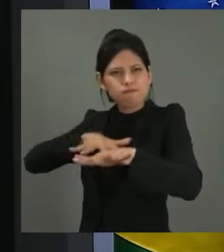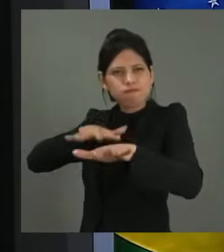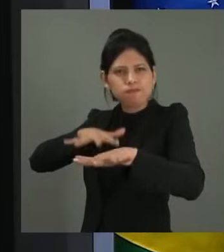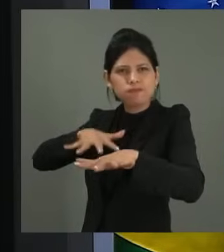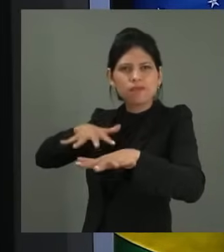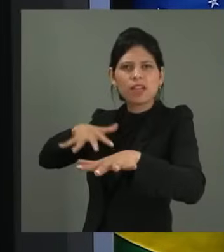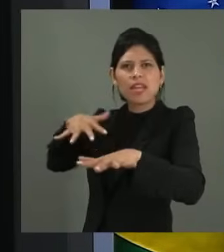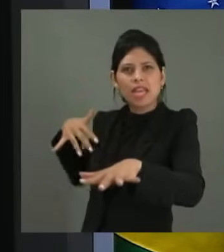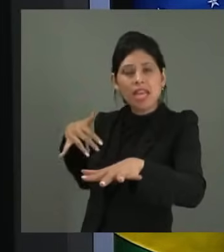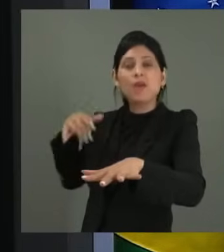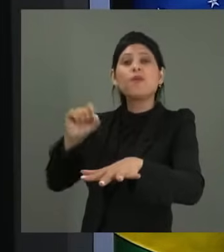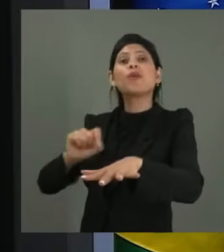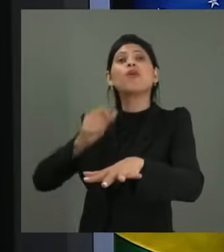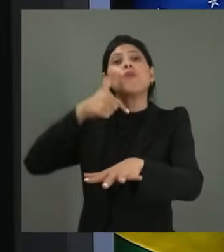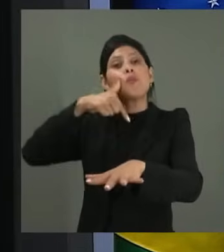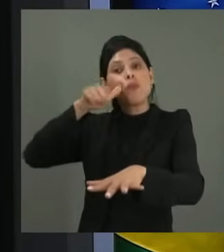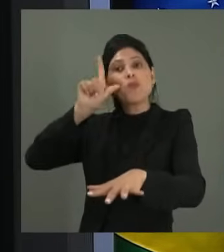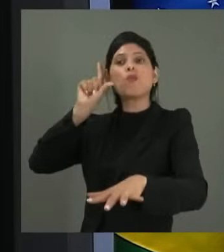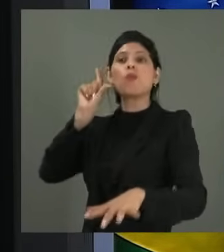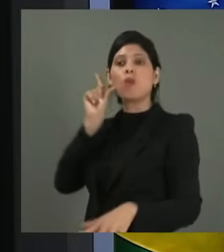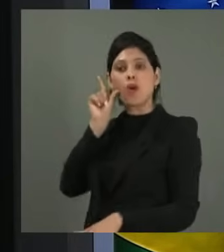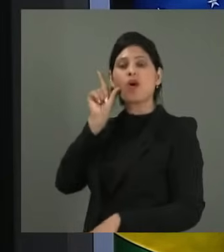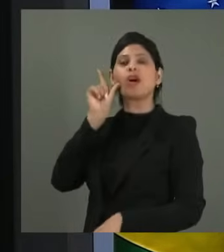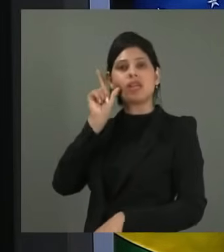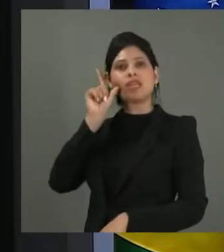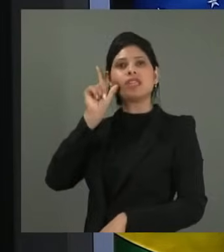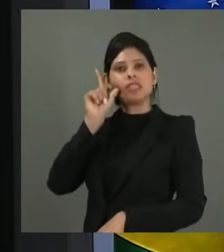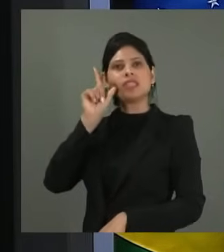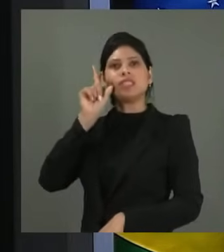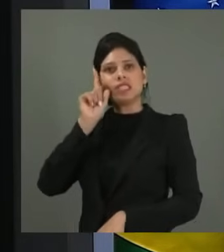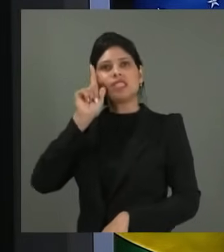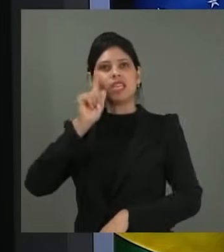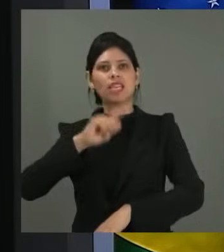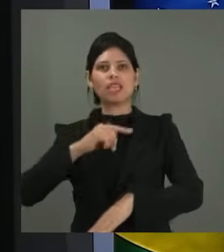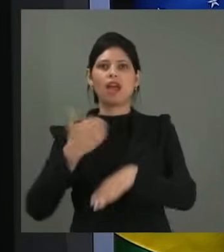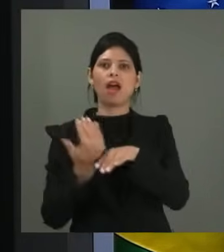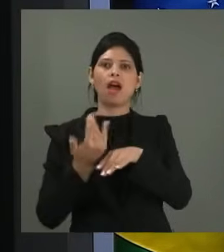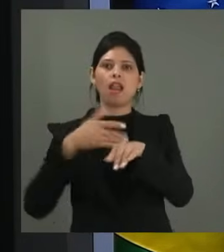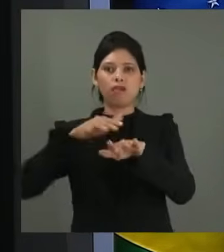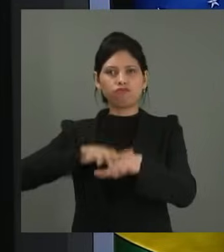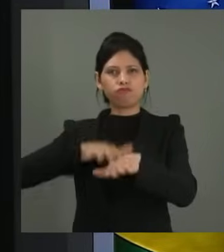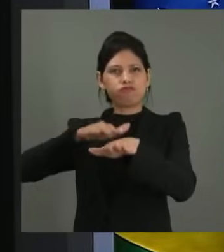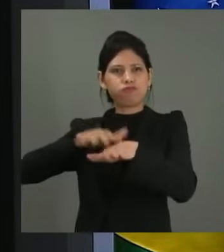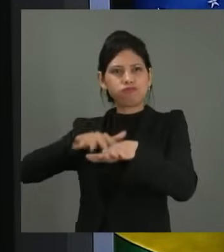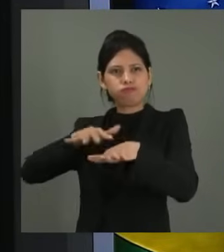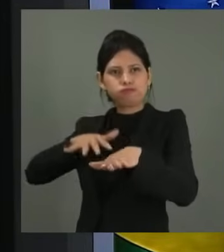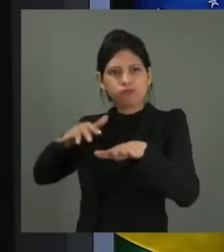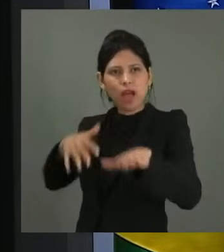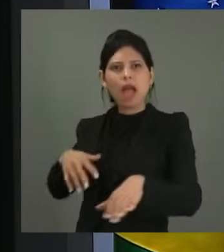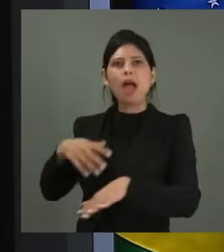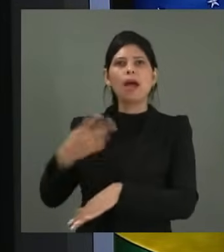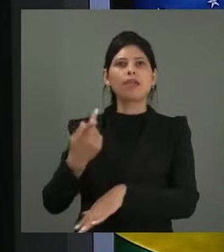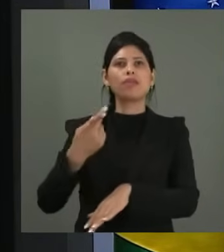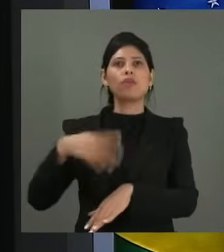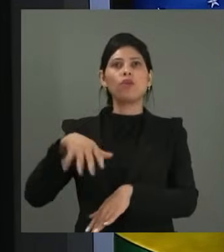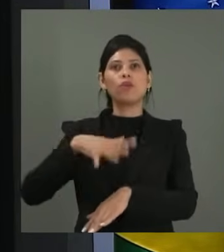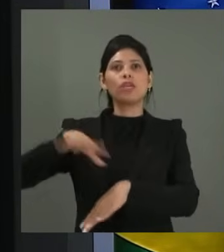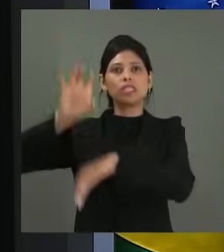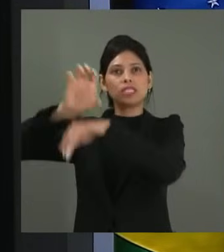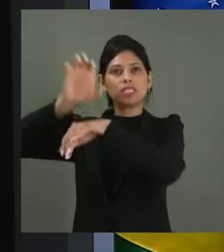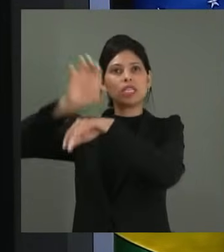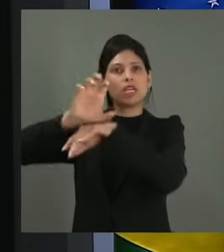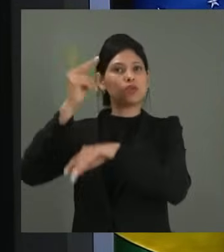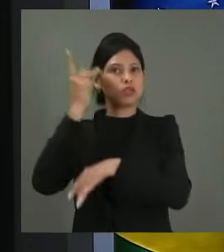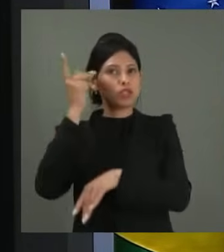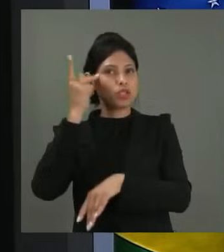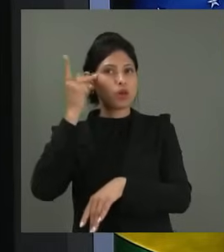especialmente na Avenida Paulista ontem, de forma ordeira, pacífica, democrática, e mostram que não tem